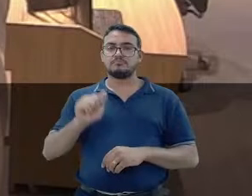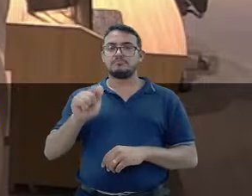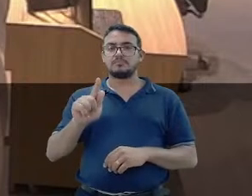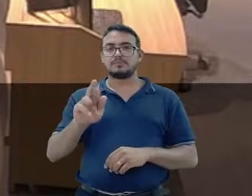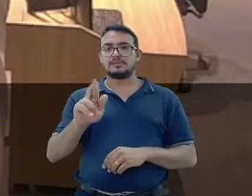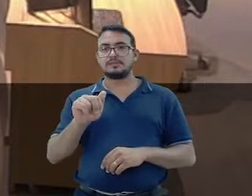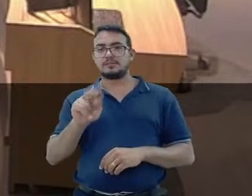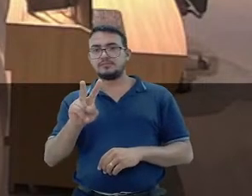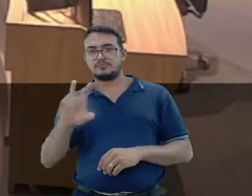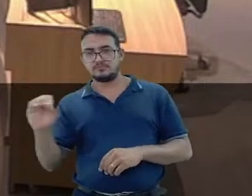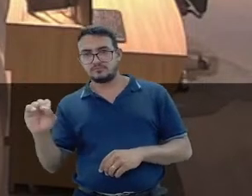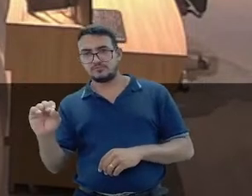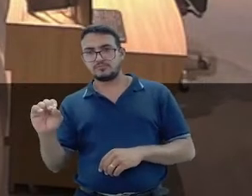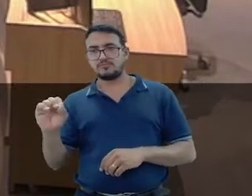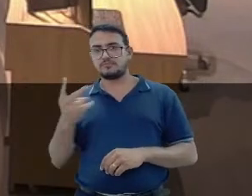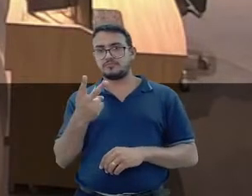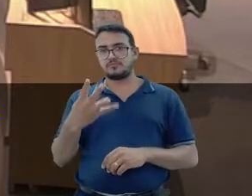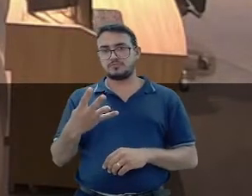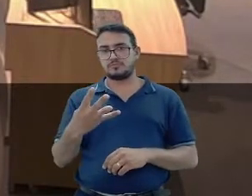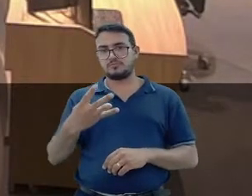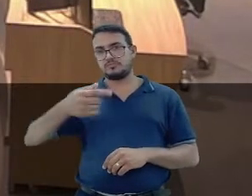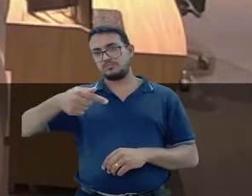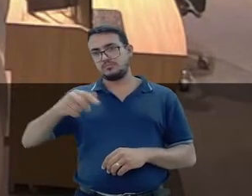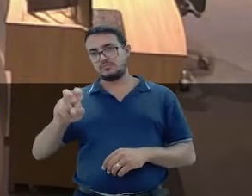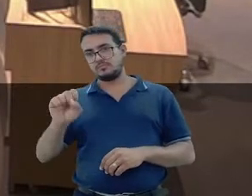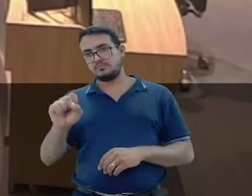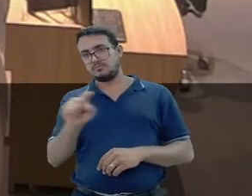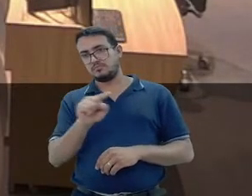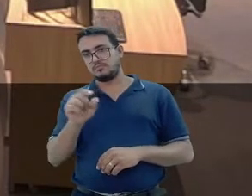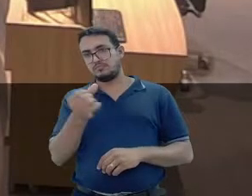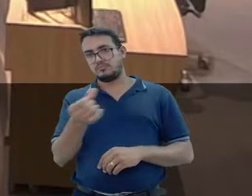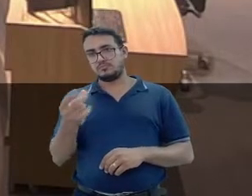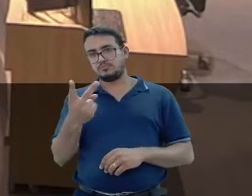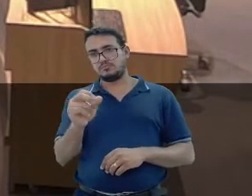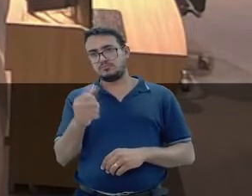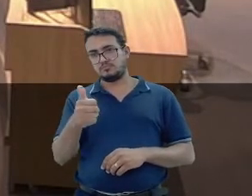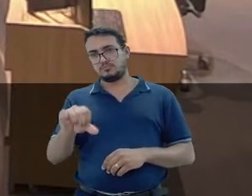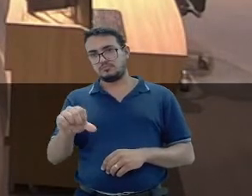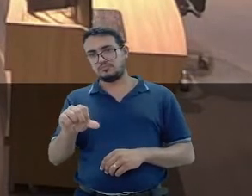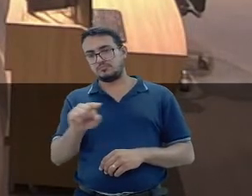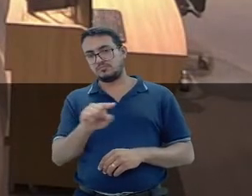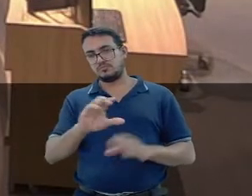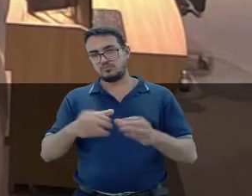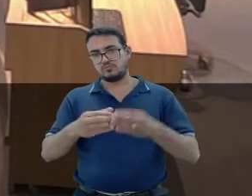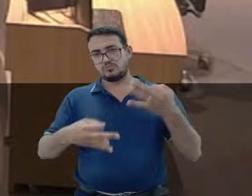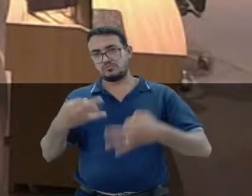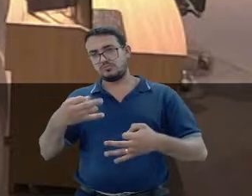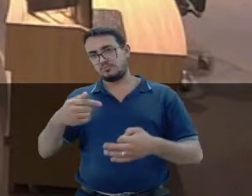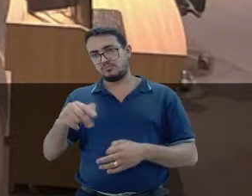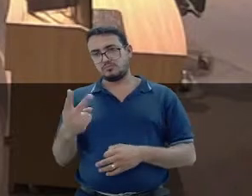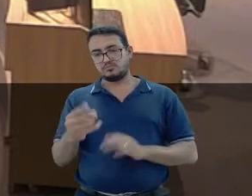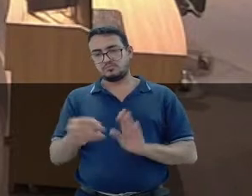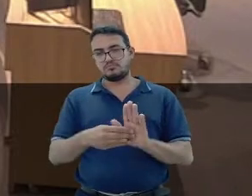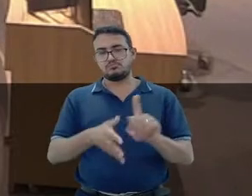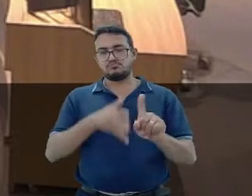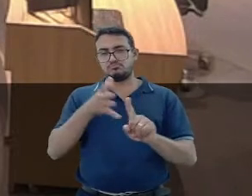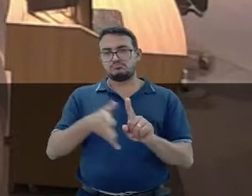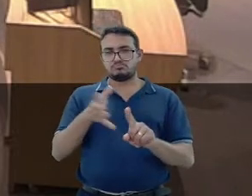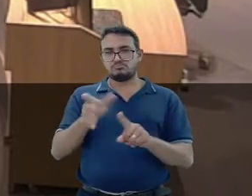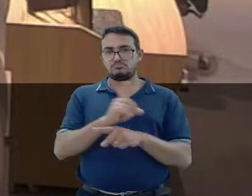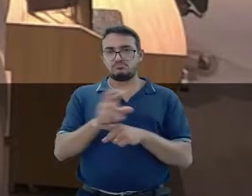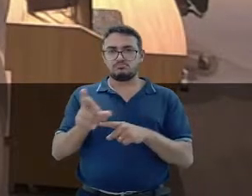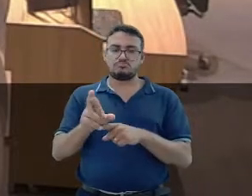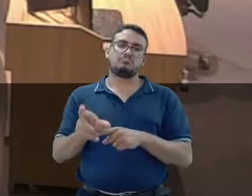petição 24758, dígito 66/2019, vara 72, inscrito para sustentação oral,